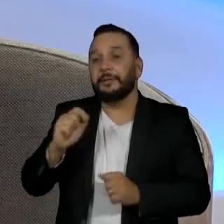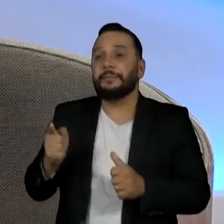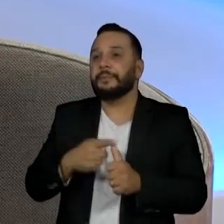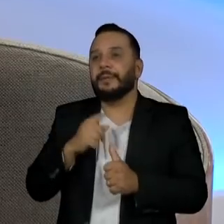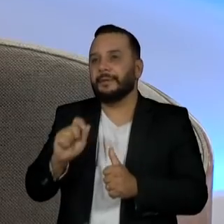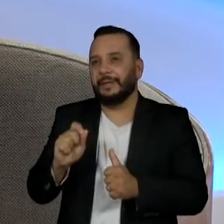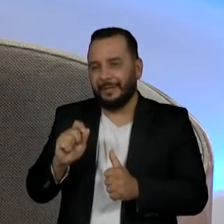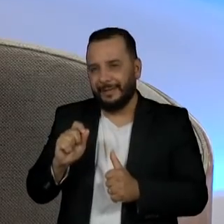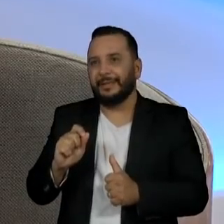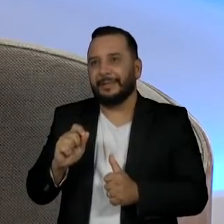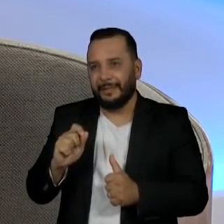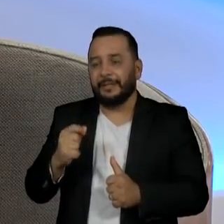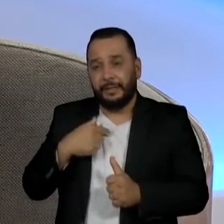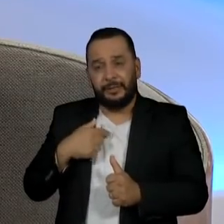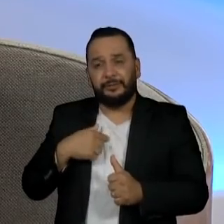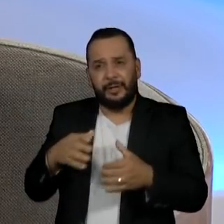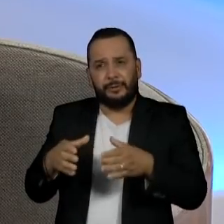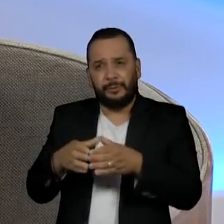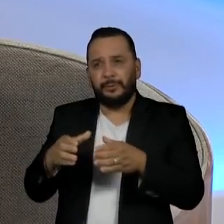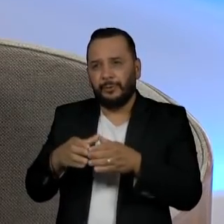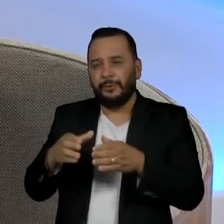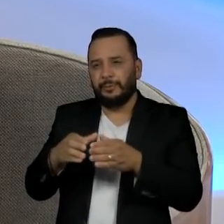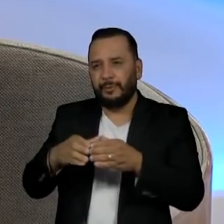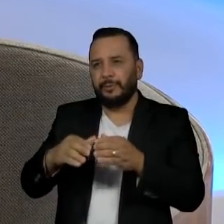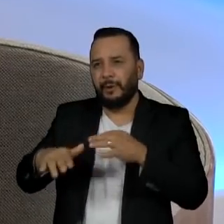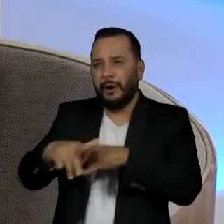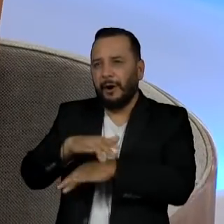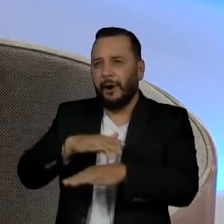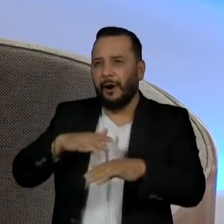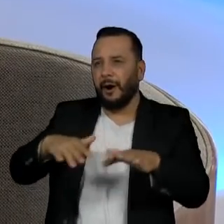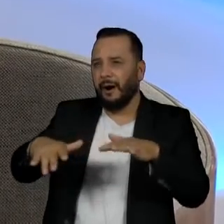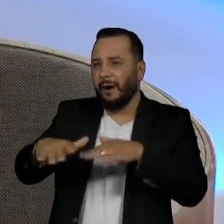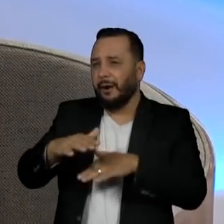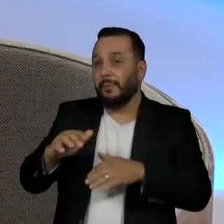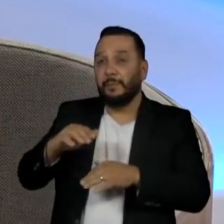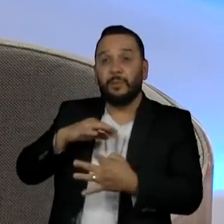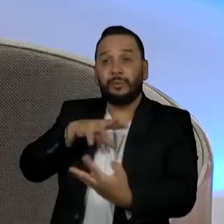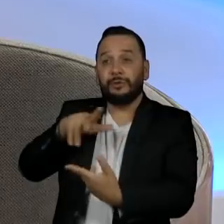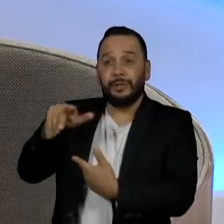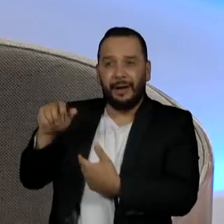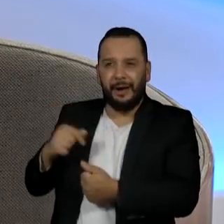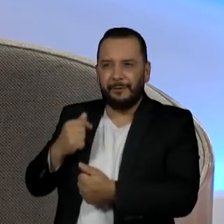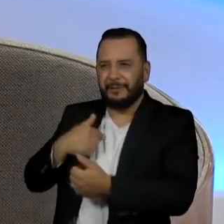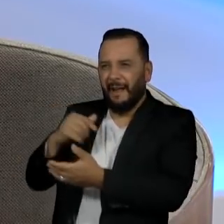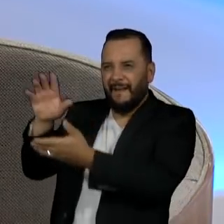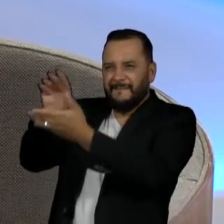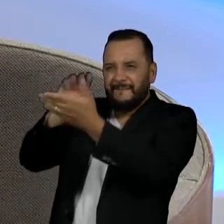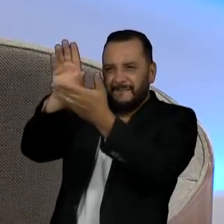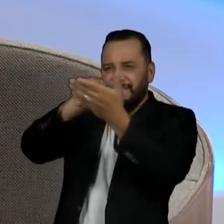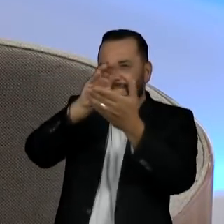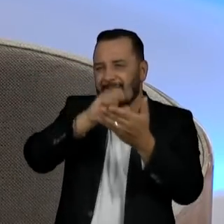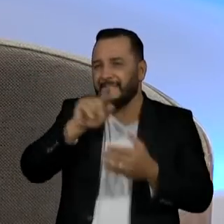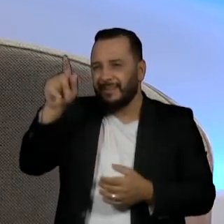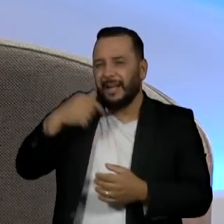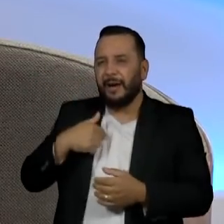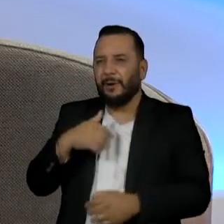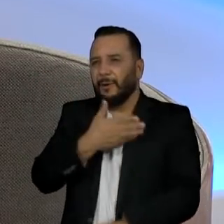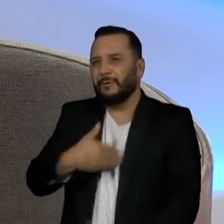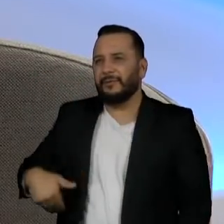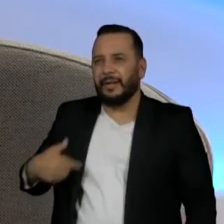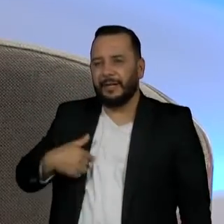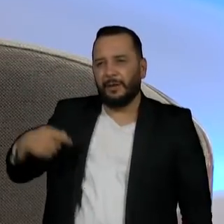a um movimento maior, uma onda internacional, que vinha construindo, né, esses governos populistas,